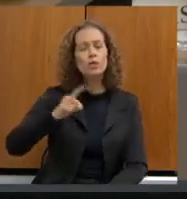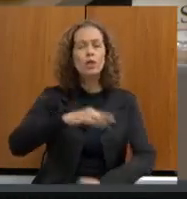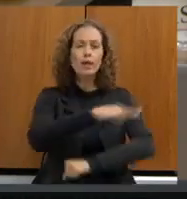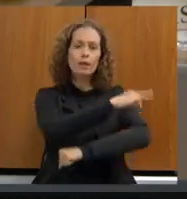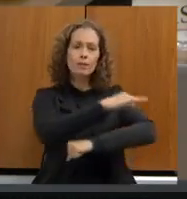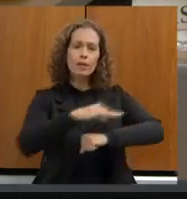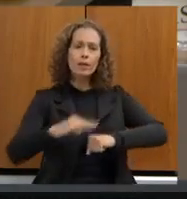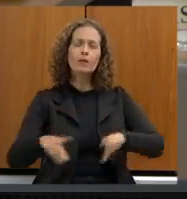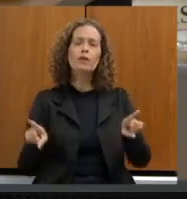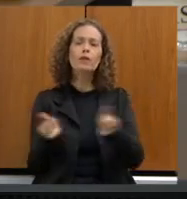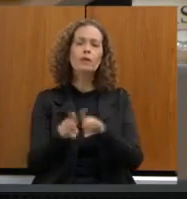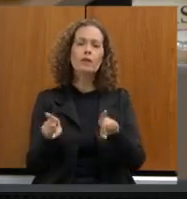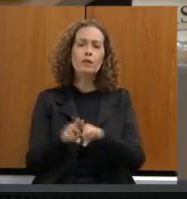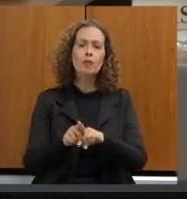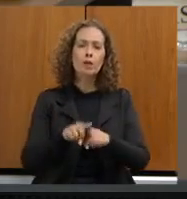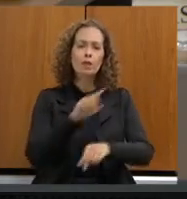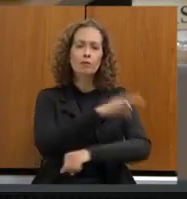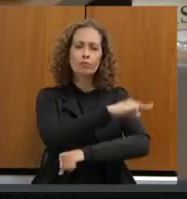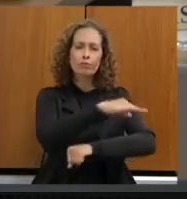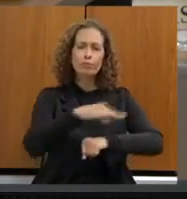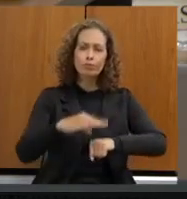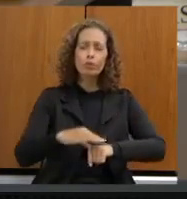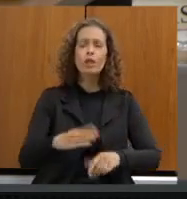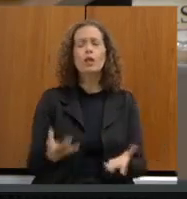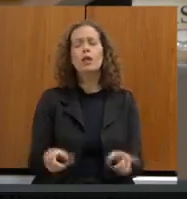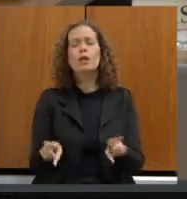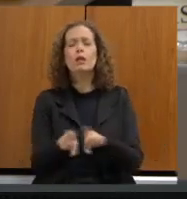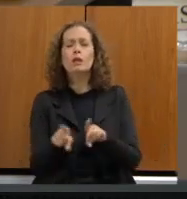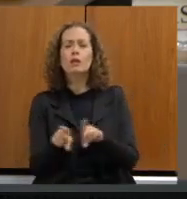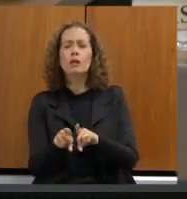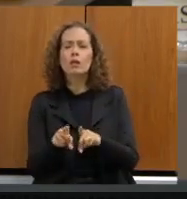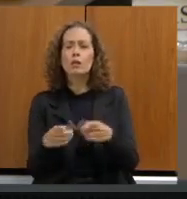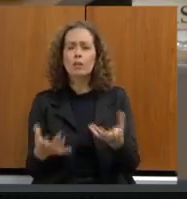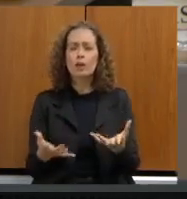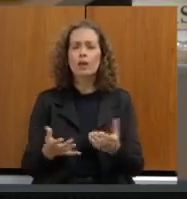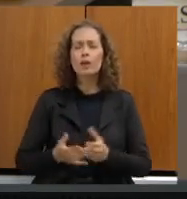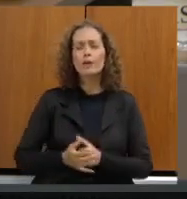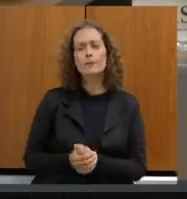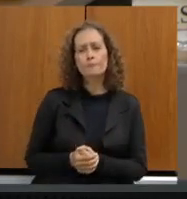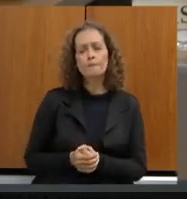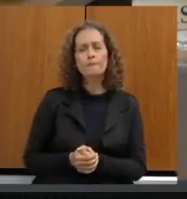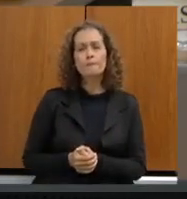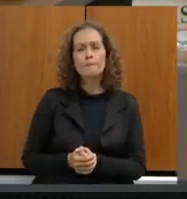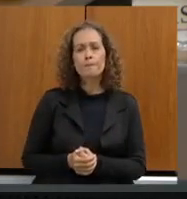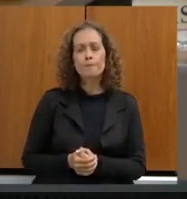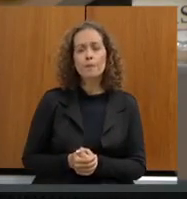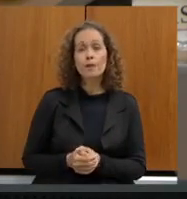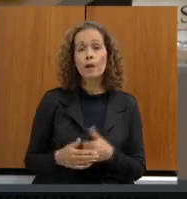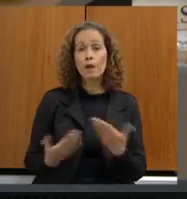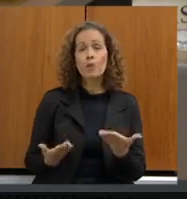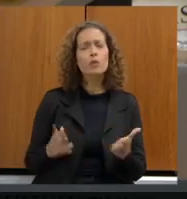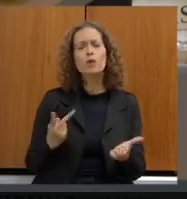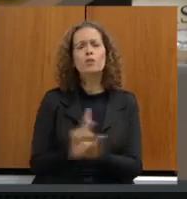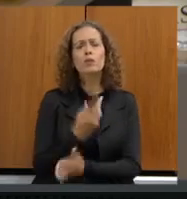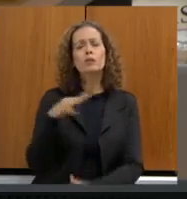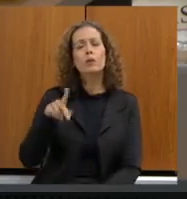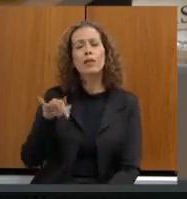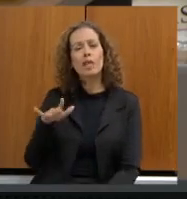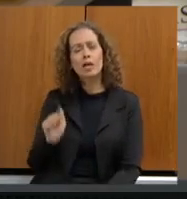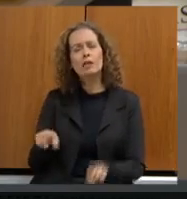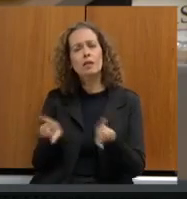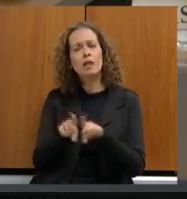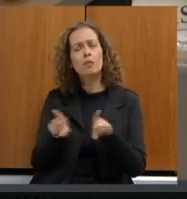Mariana quando estourou a barragem quanto também em Brumadinho Ali quem conseguiu socorrer